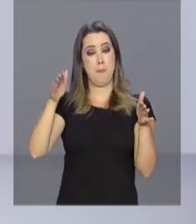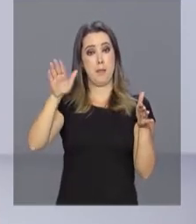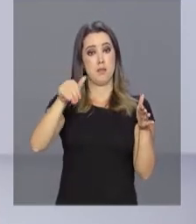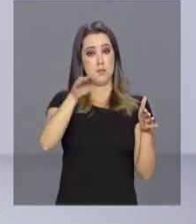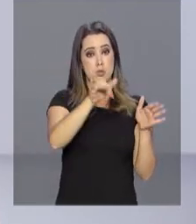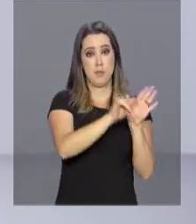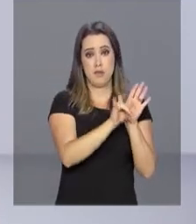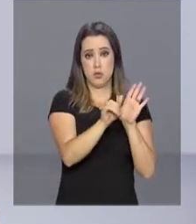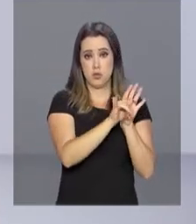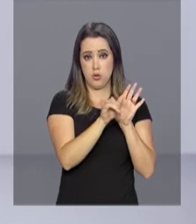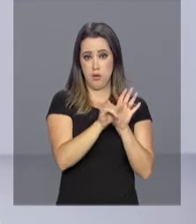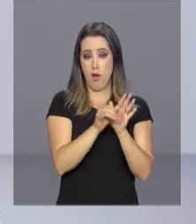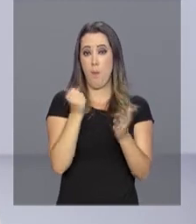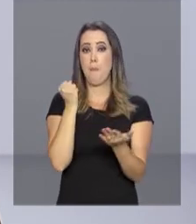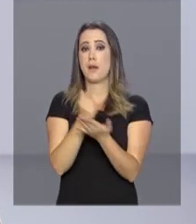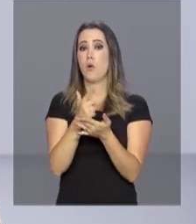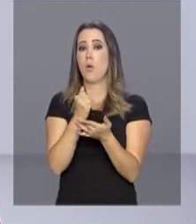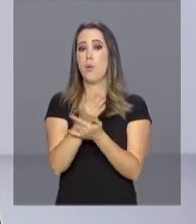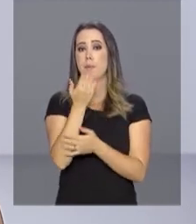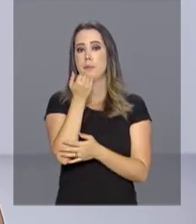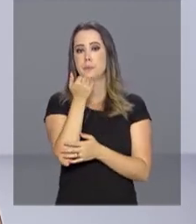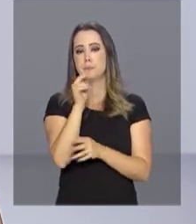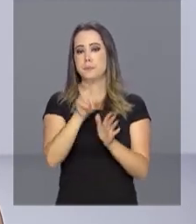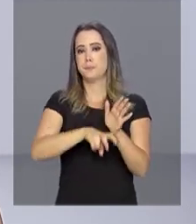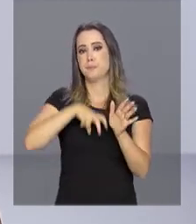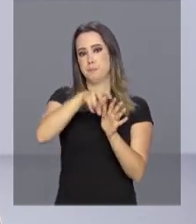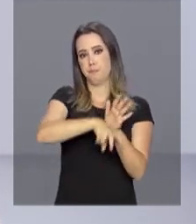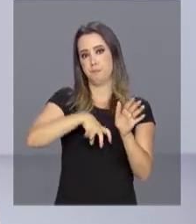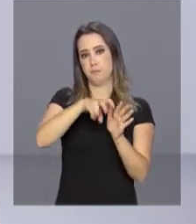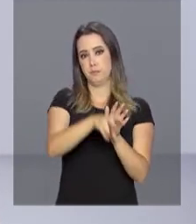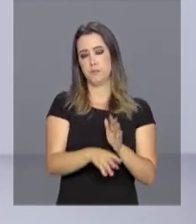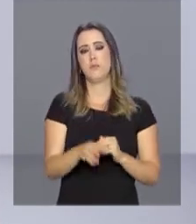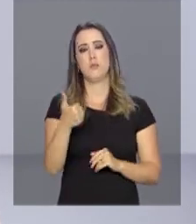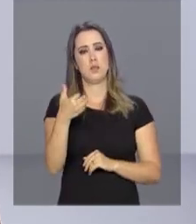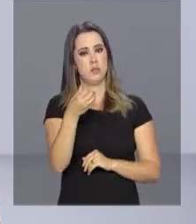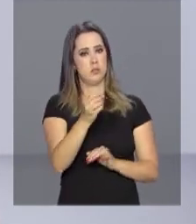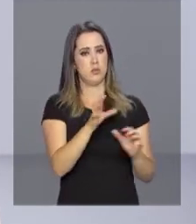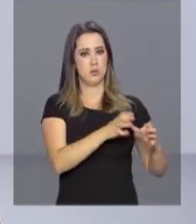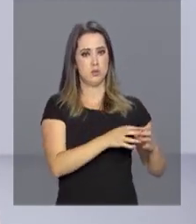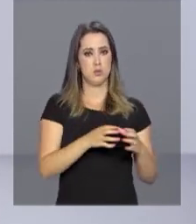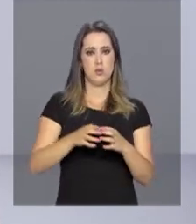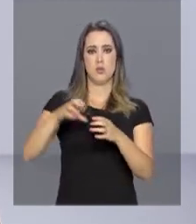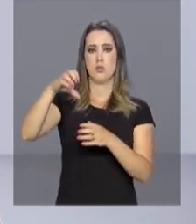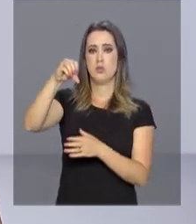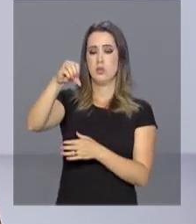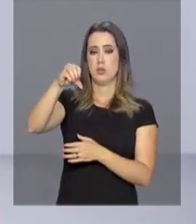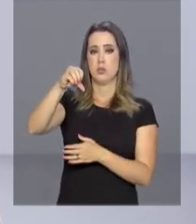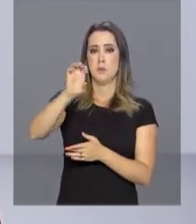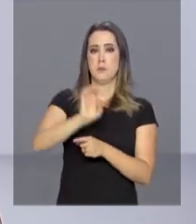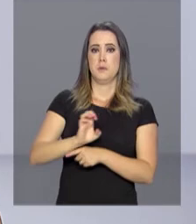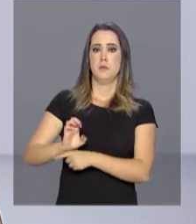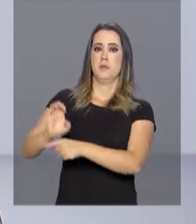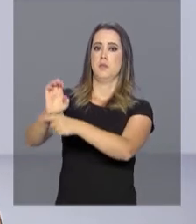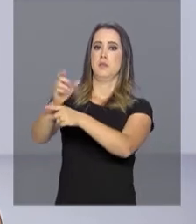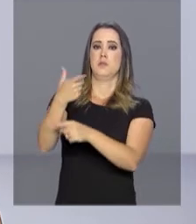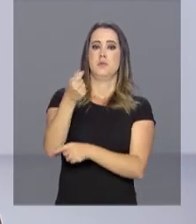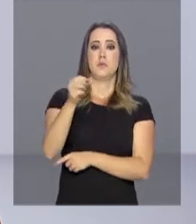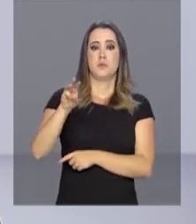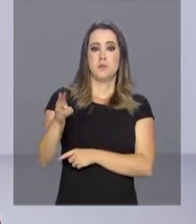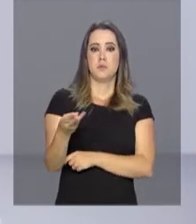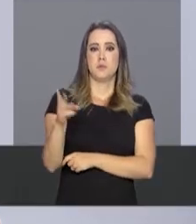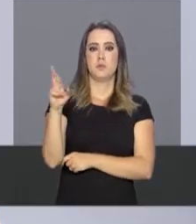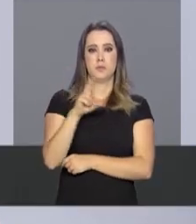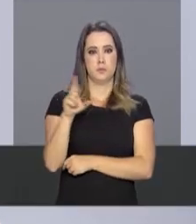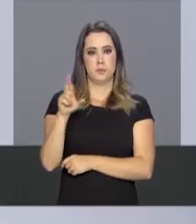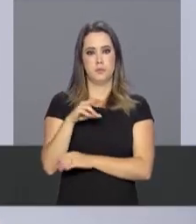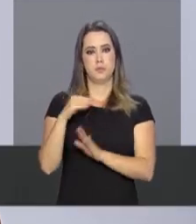de alimentos da agricultura familiar. Ao todo, 16 órgãos em 9 estados vão investir mais de 20